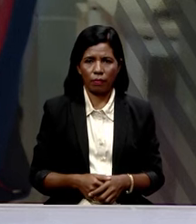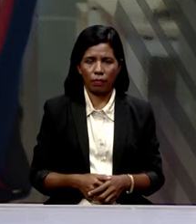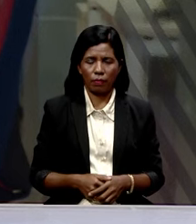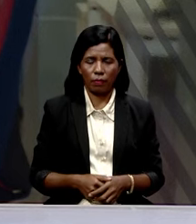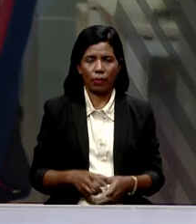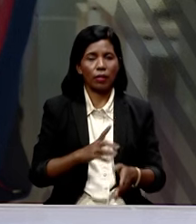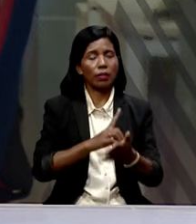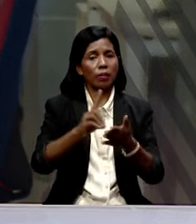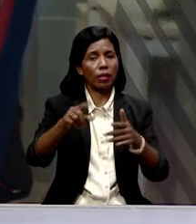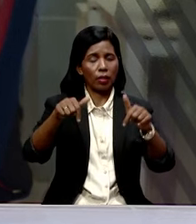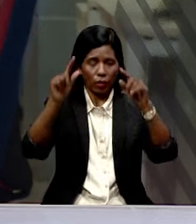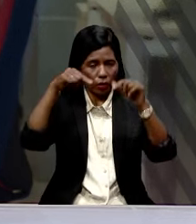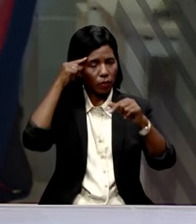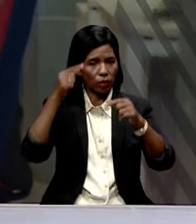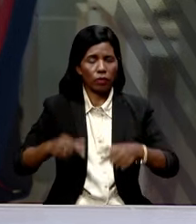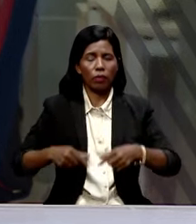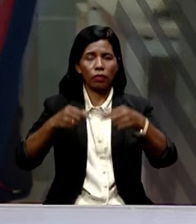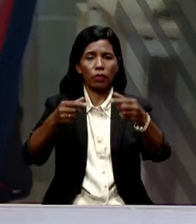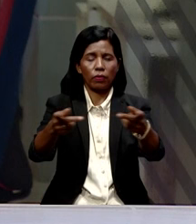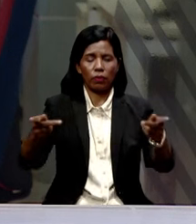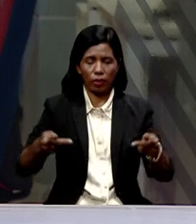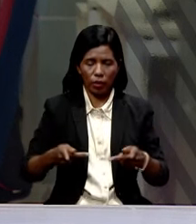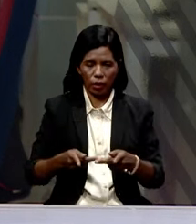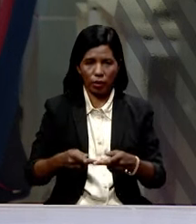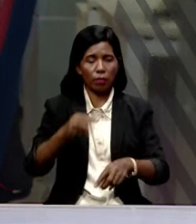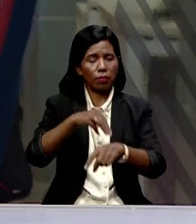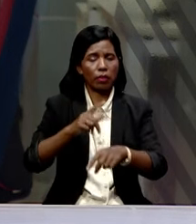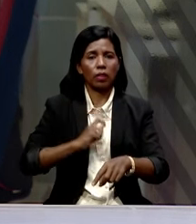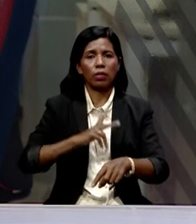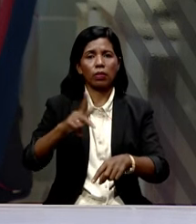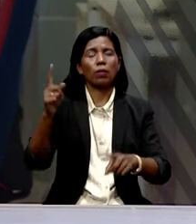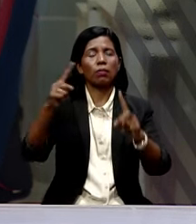Semana no Governu Sei Entrega Fatin Seleberasaun Misa Iha Tasi Tolu ba Igreja.